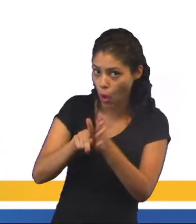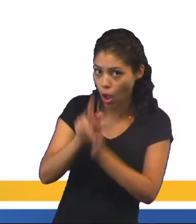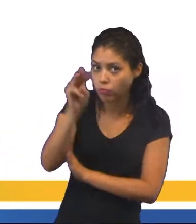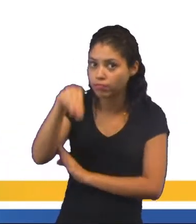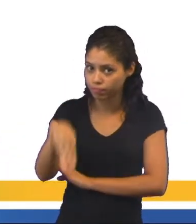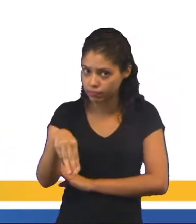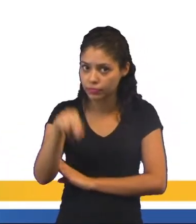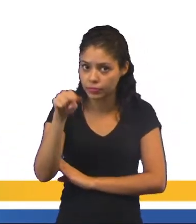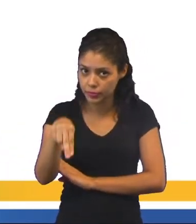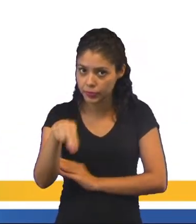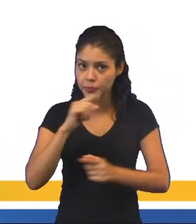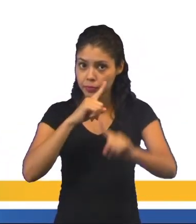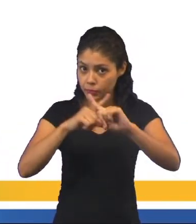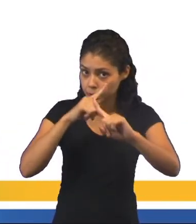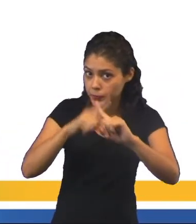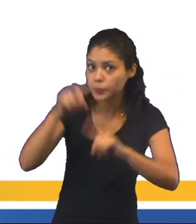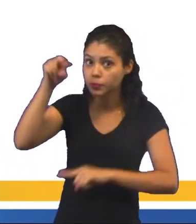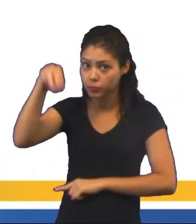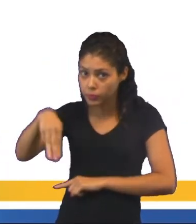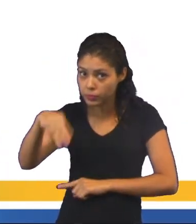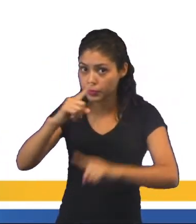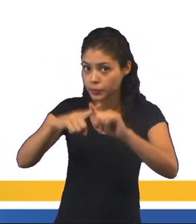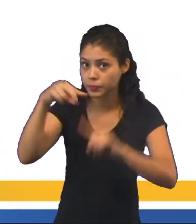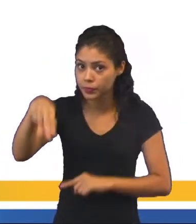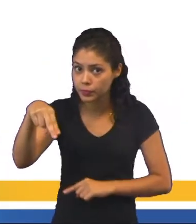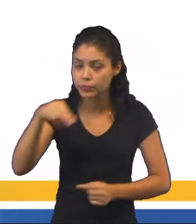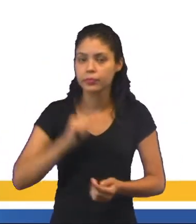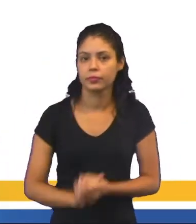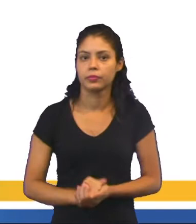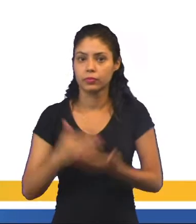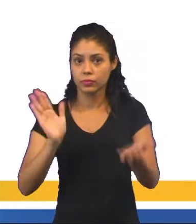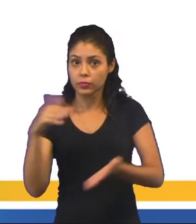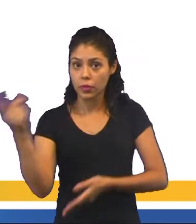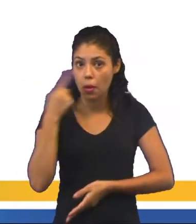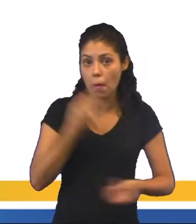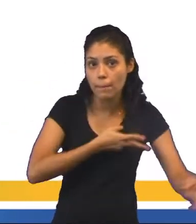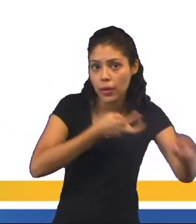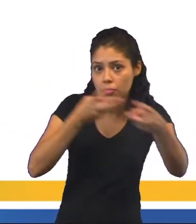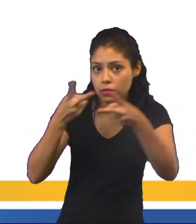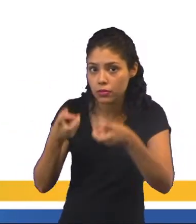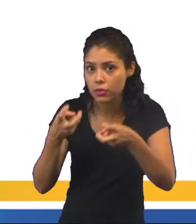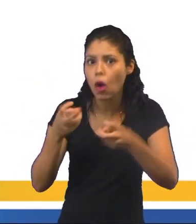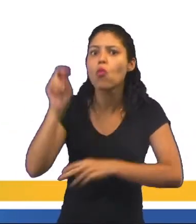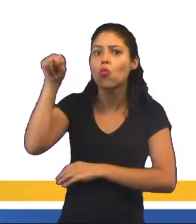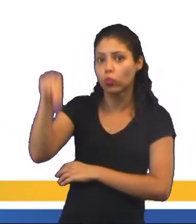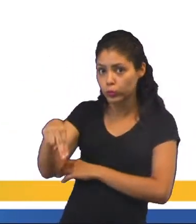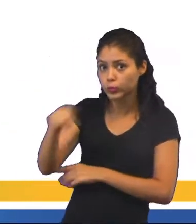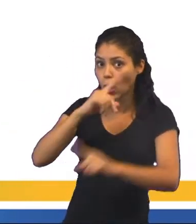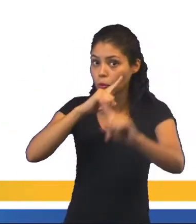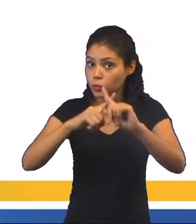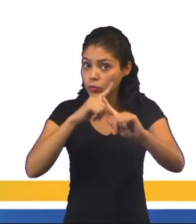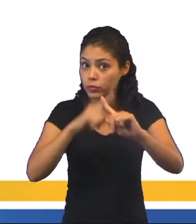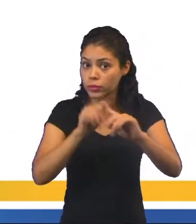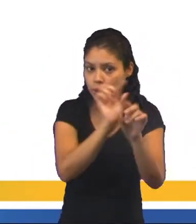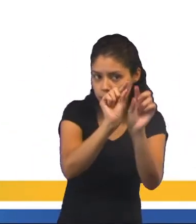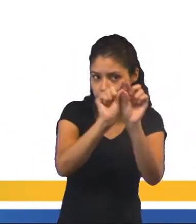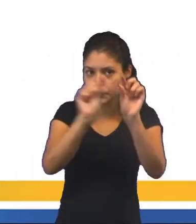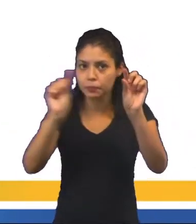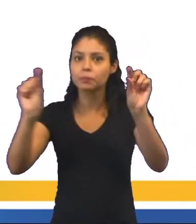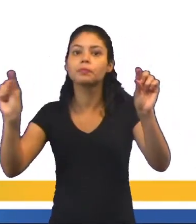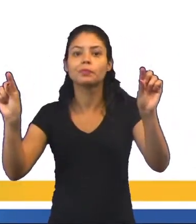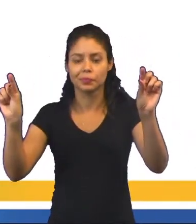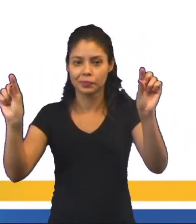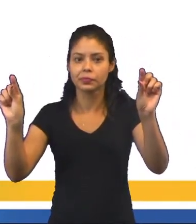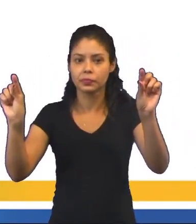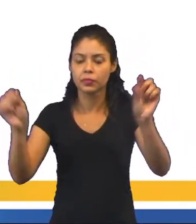determinante M, multiplicação de M por N, ou seja, nós vamos perceber que o N multiplica as linhas,